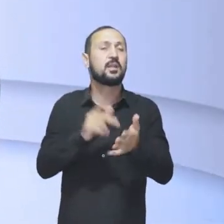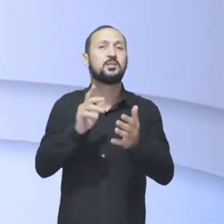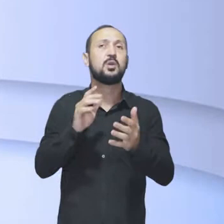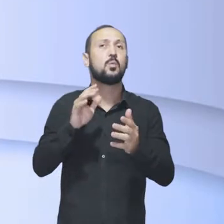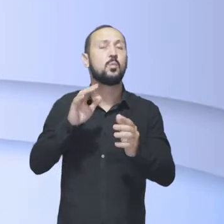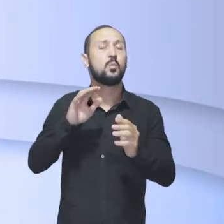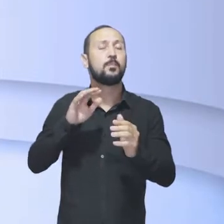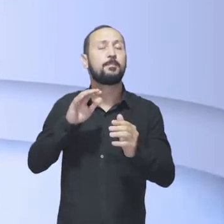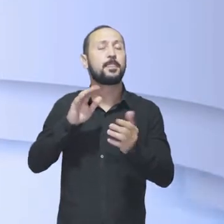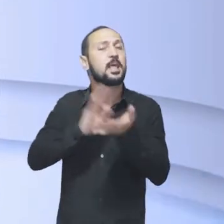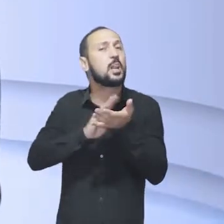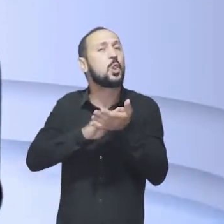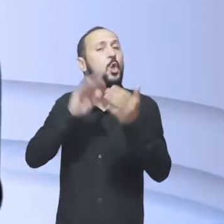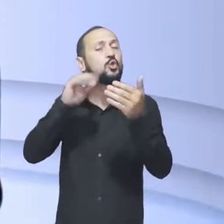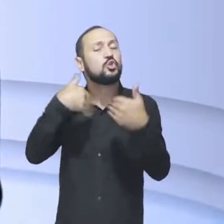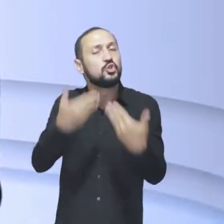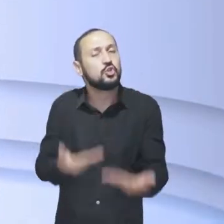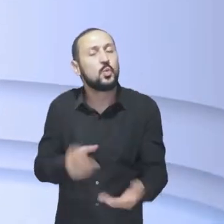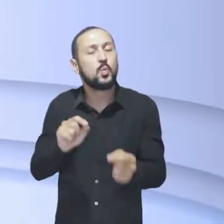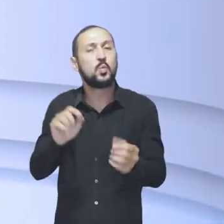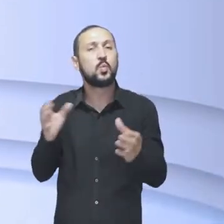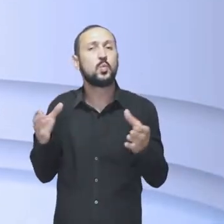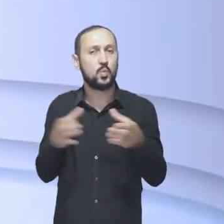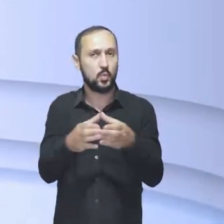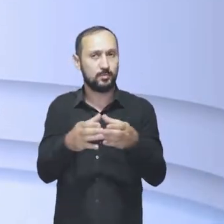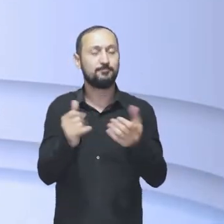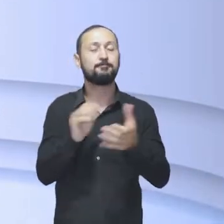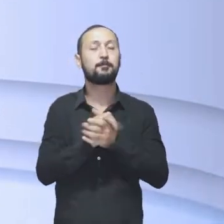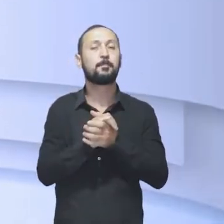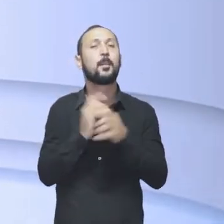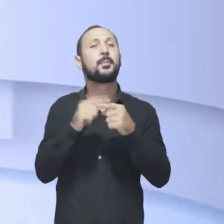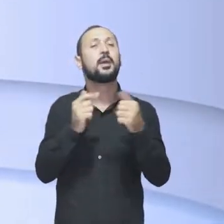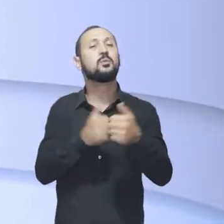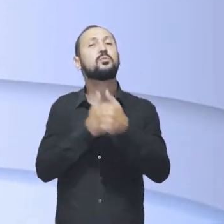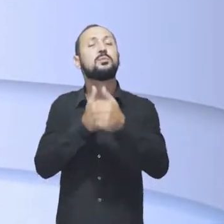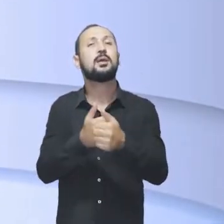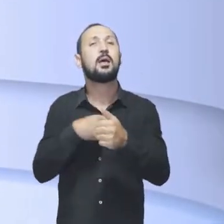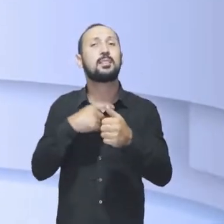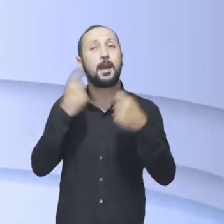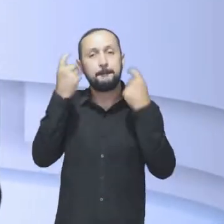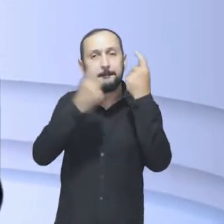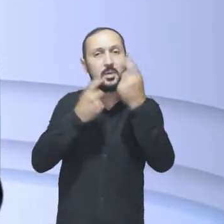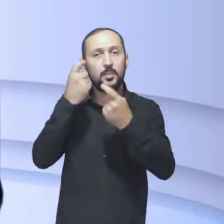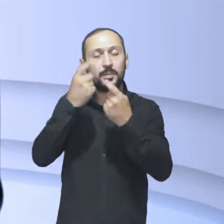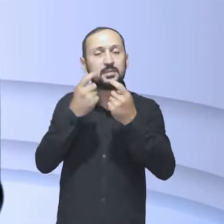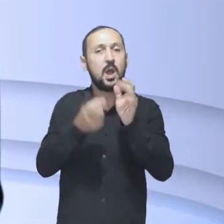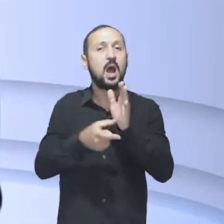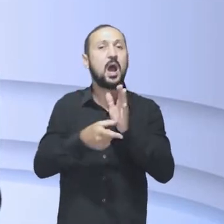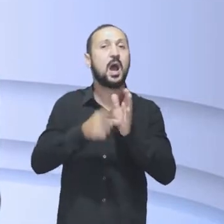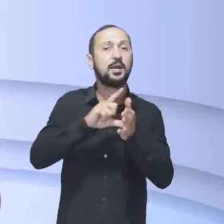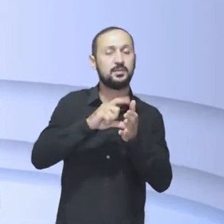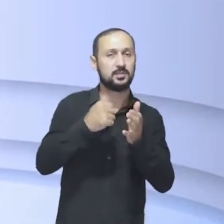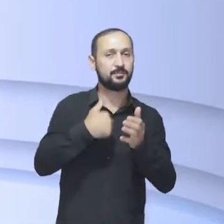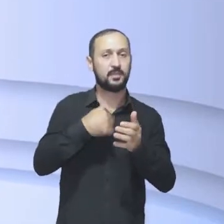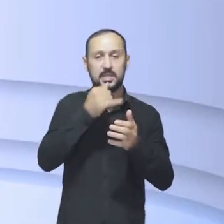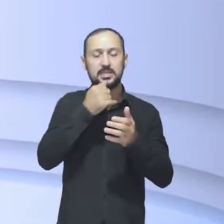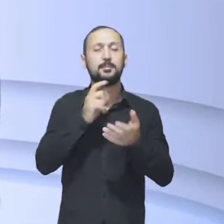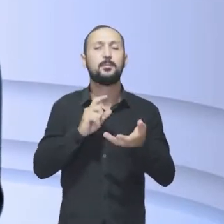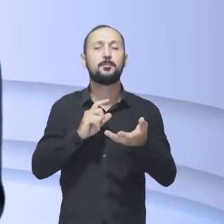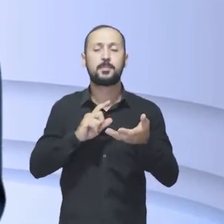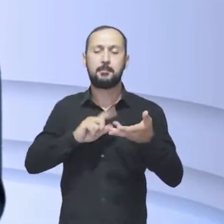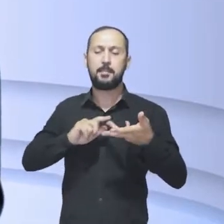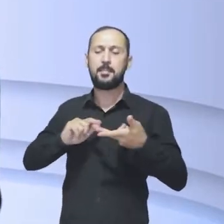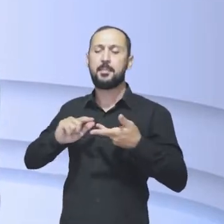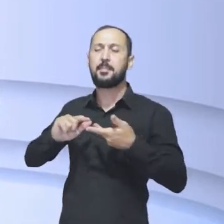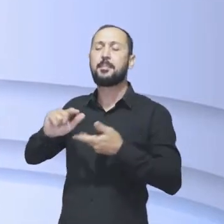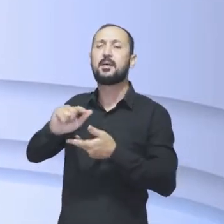a consultoria ela tem a preocupação de antes reunir todos os segmentos que serão impactados por aquela lei, por aquele projeto